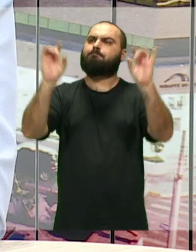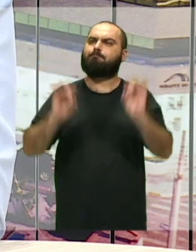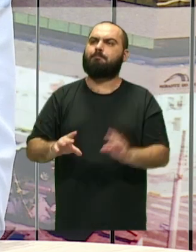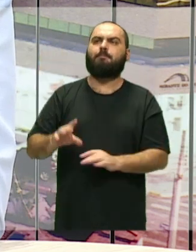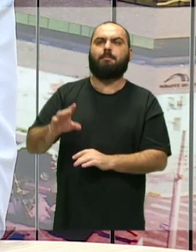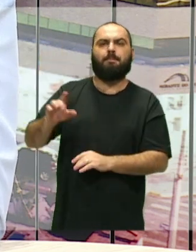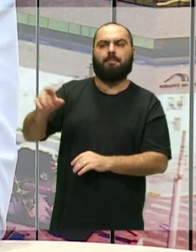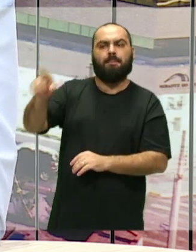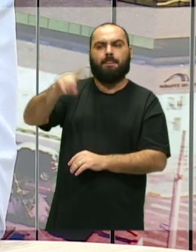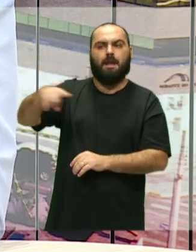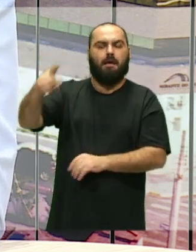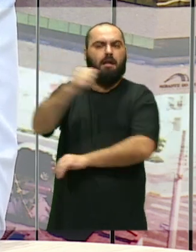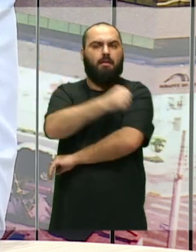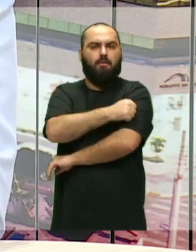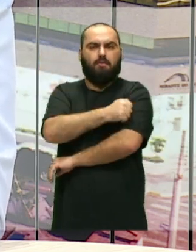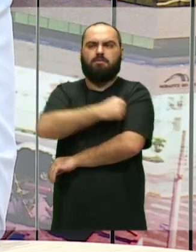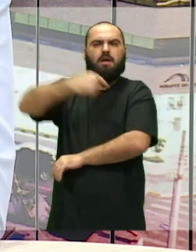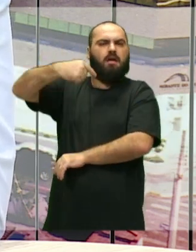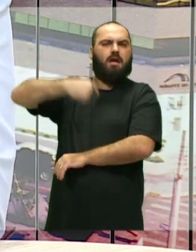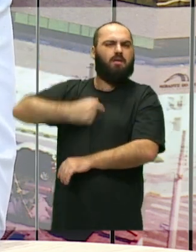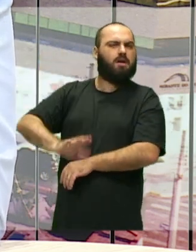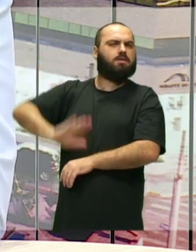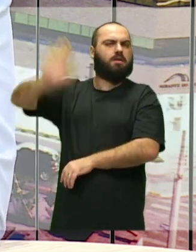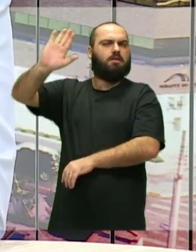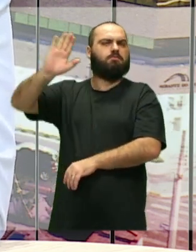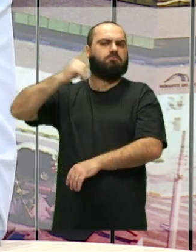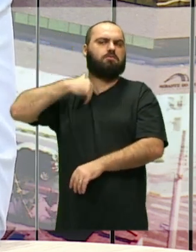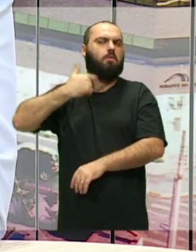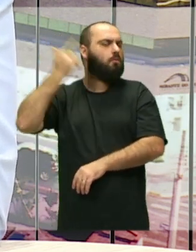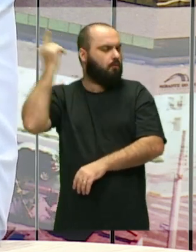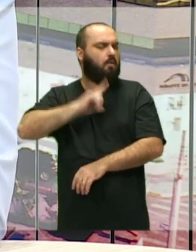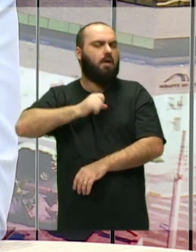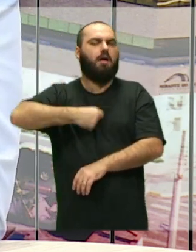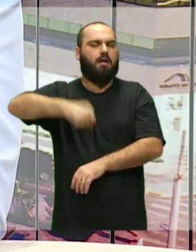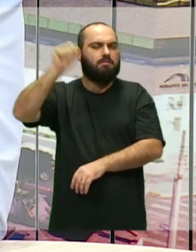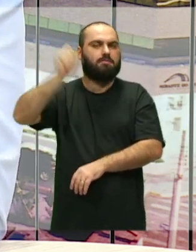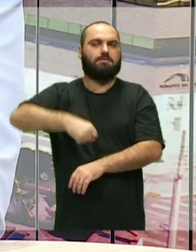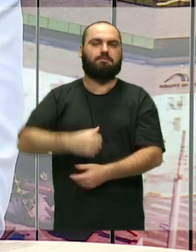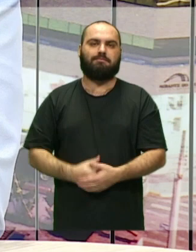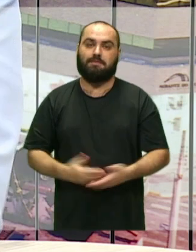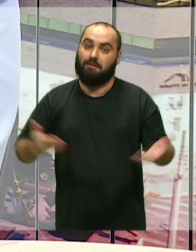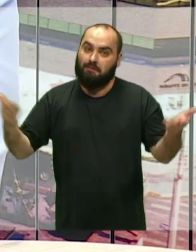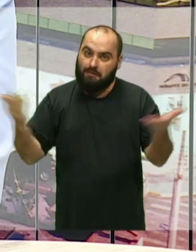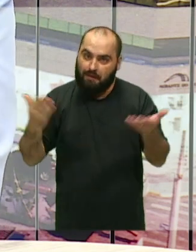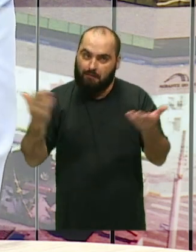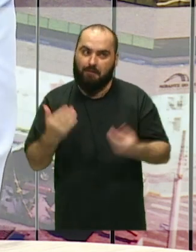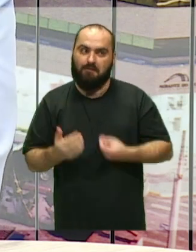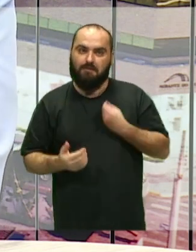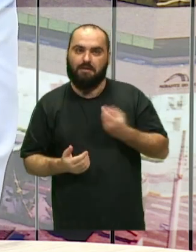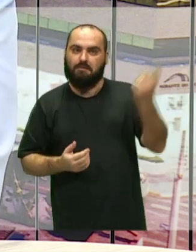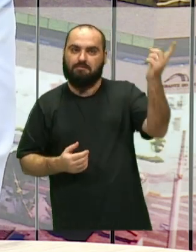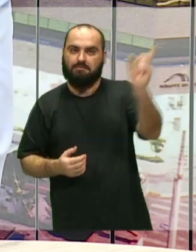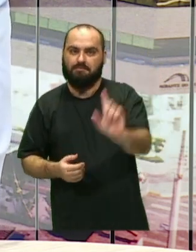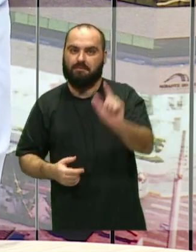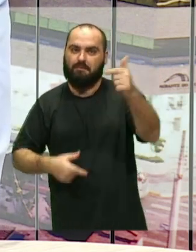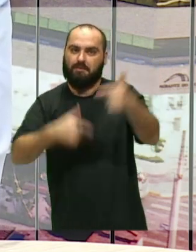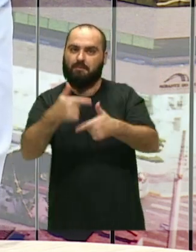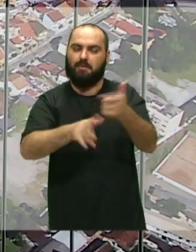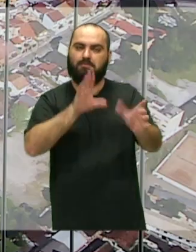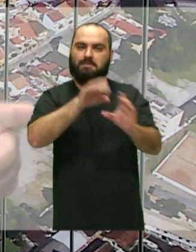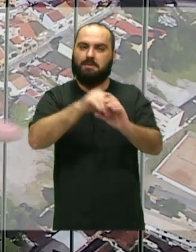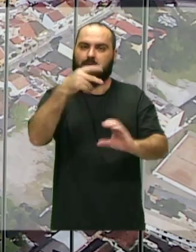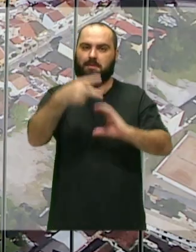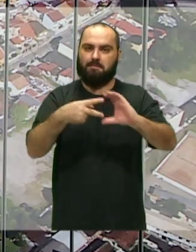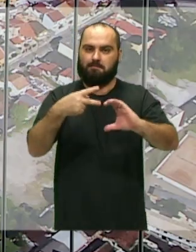absorvendo alguns deles já se manifestando e eu sou um candidato Eu acho que eu vou ganhar e agora a gente tá colocando eles para trabalhar aqui na casa